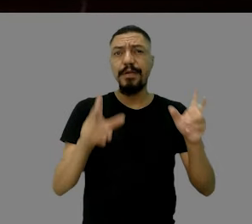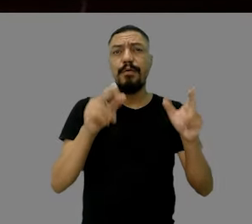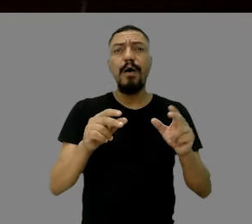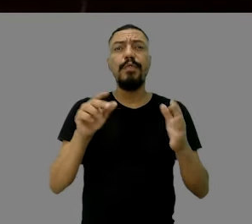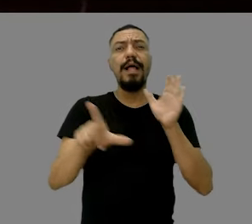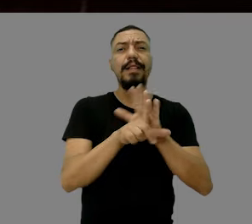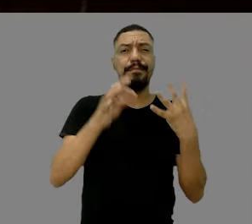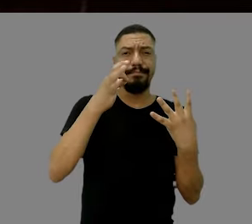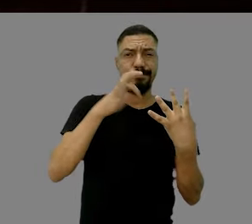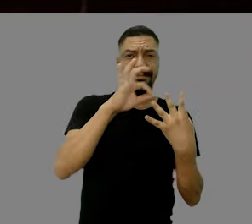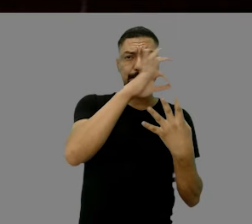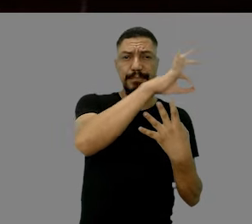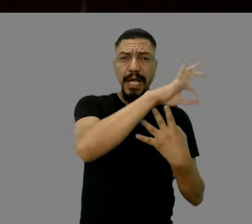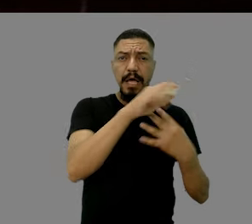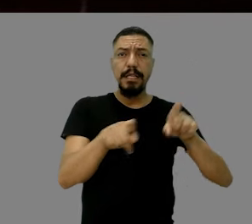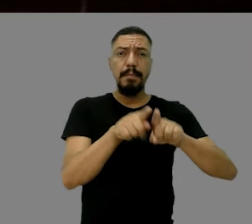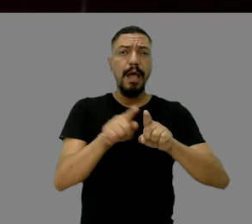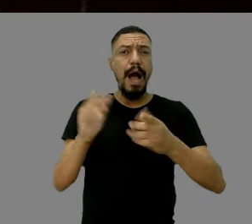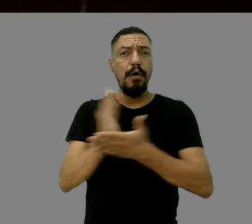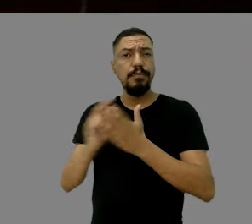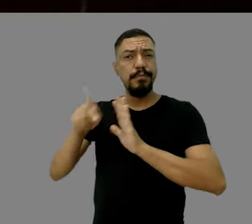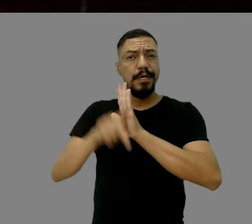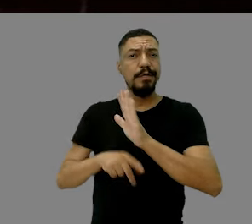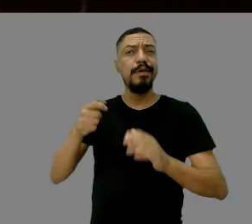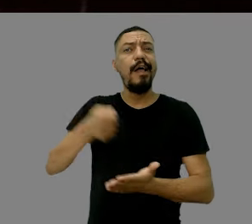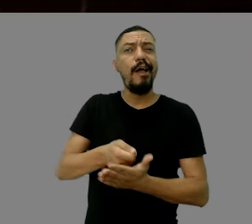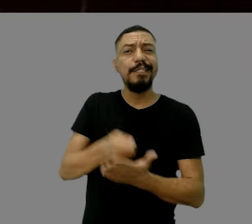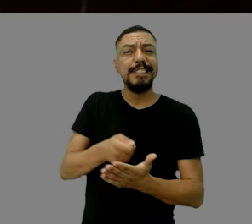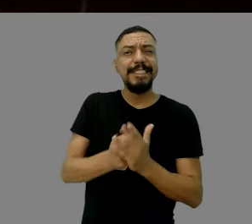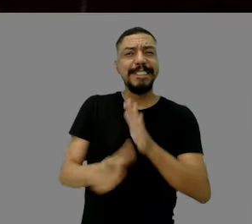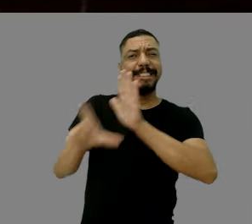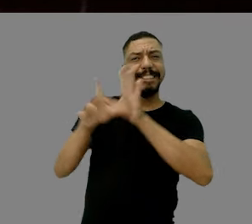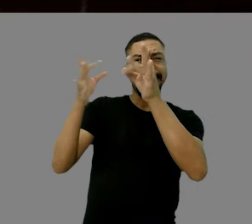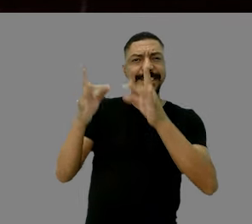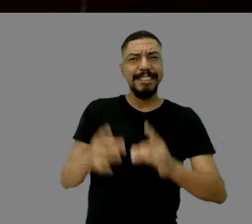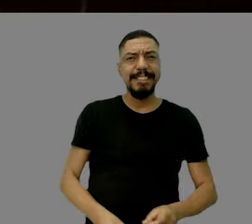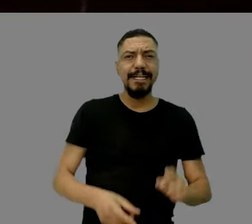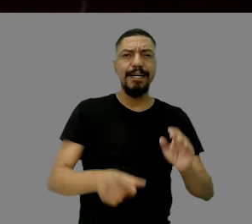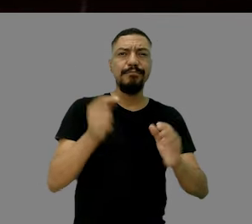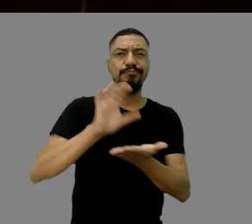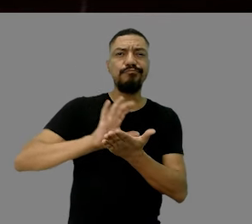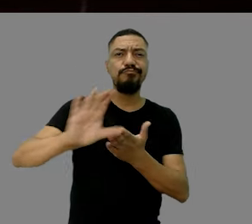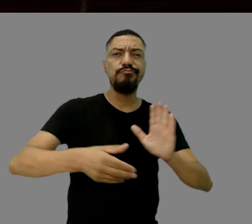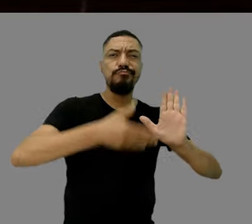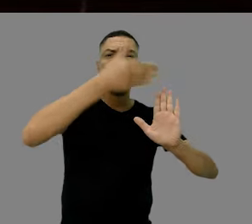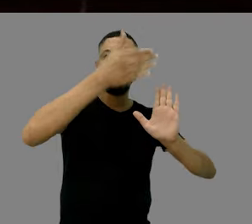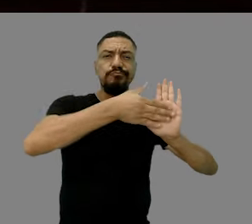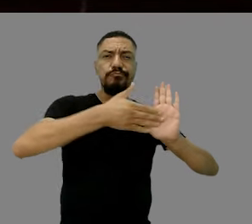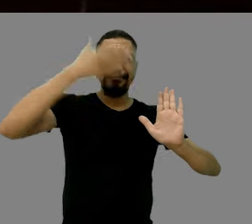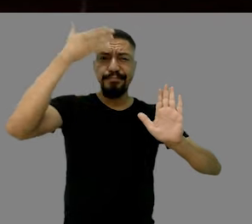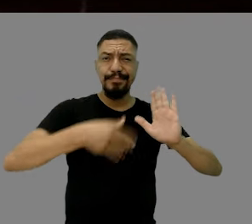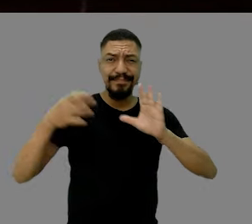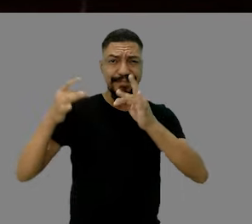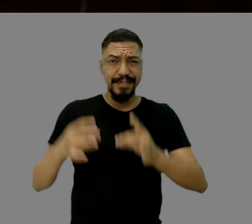projetos que tenham uma prestação de contas mais rigorosa. Então, eu vou comentar aqui coisas específicas de Ribeirão,